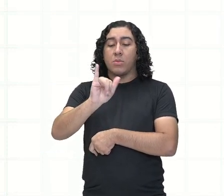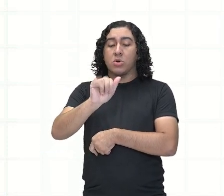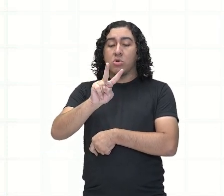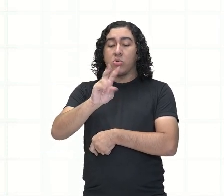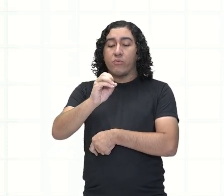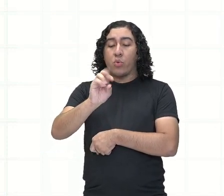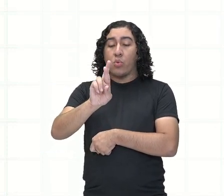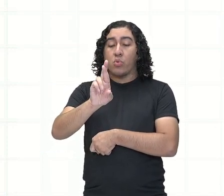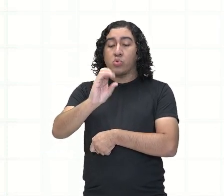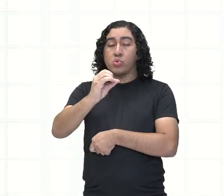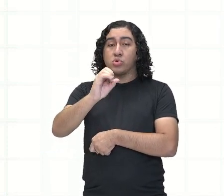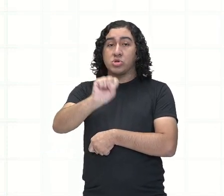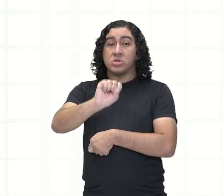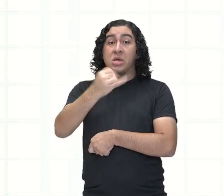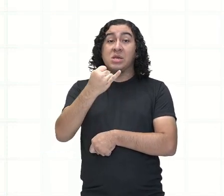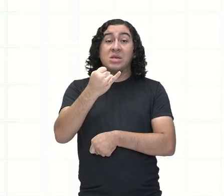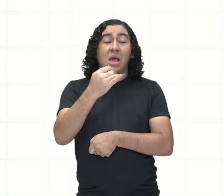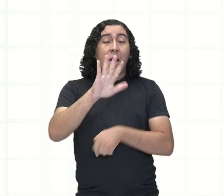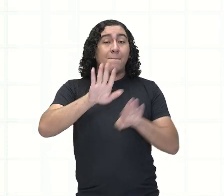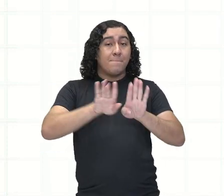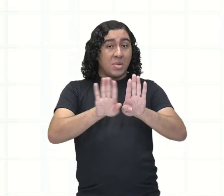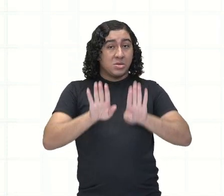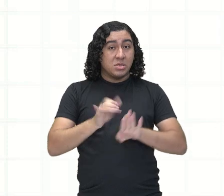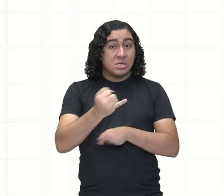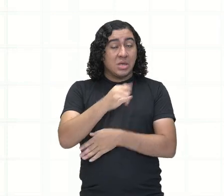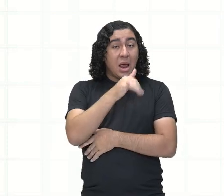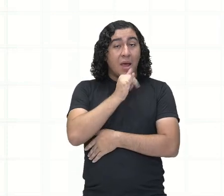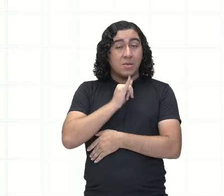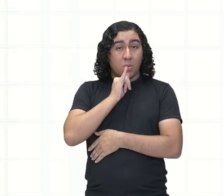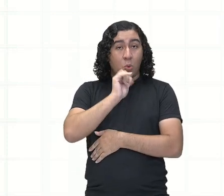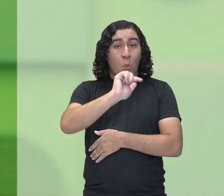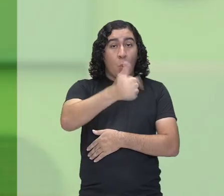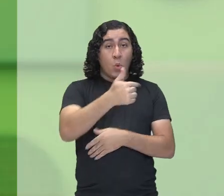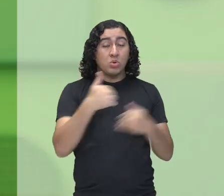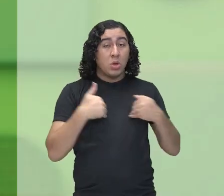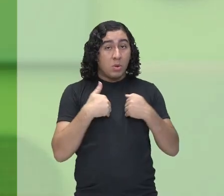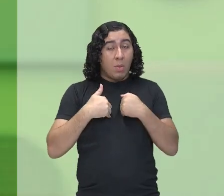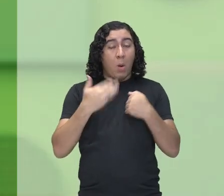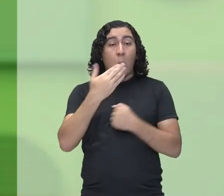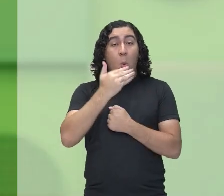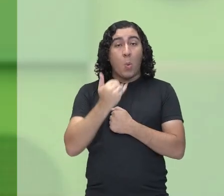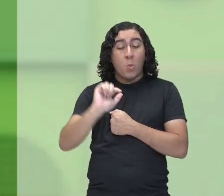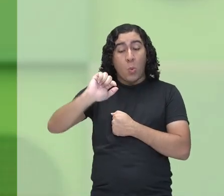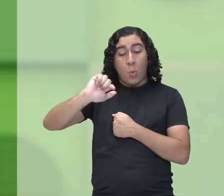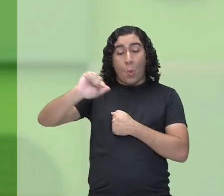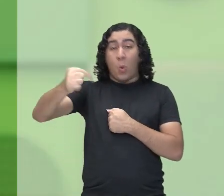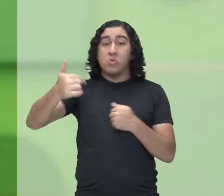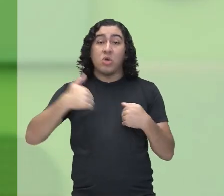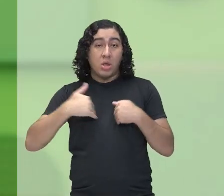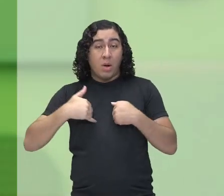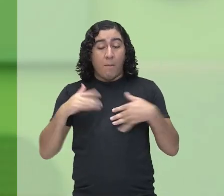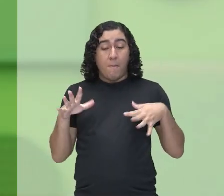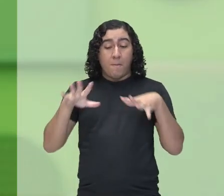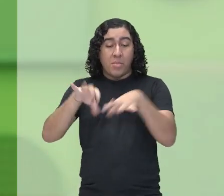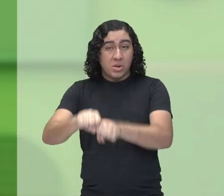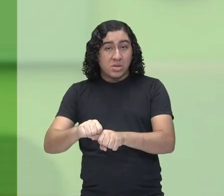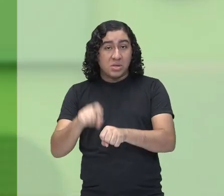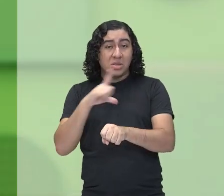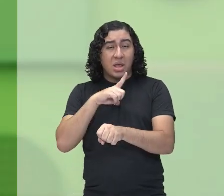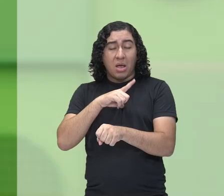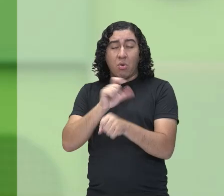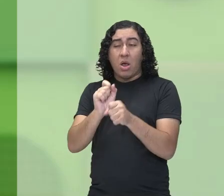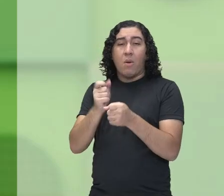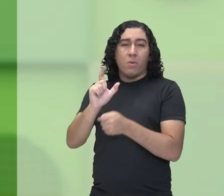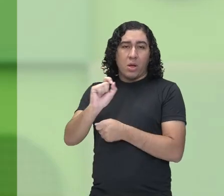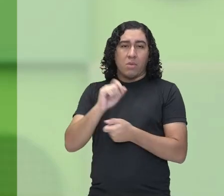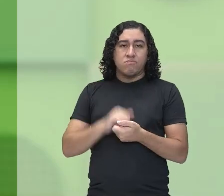for um animal que, por exemplo, ele vai consumir outro animal, né, ele vai caçar